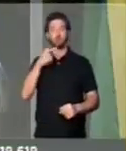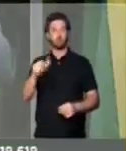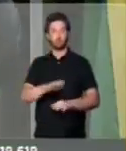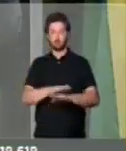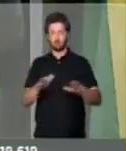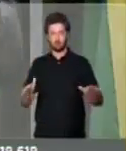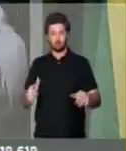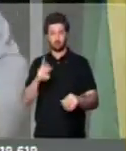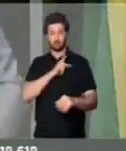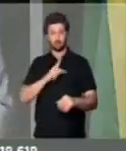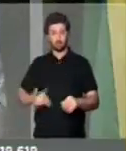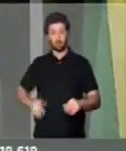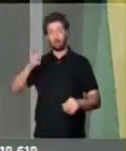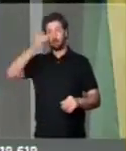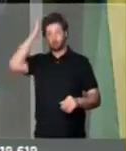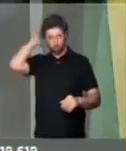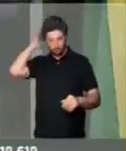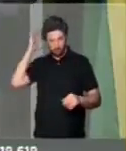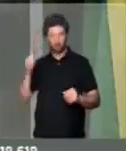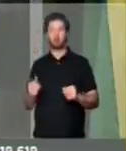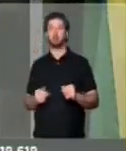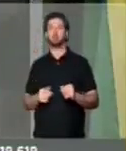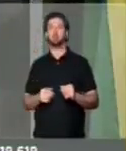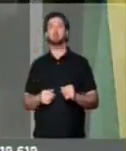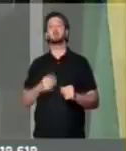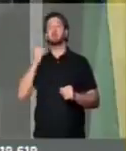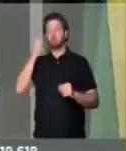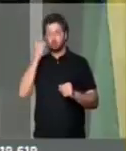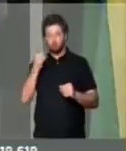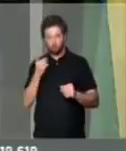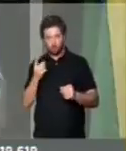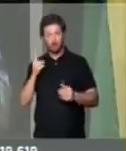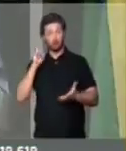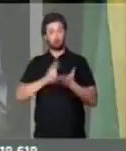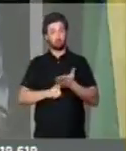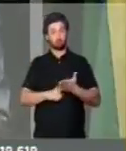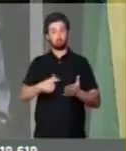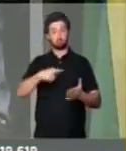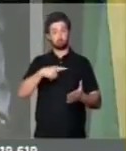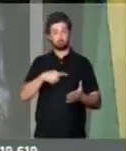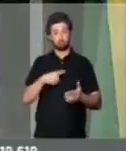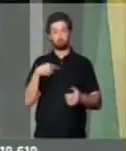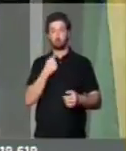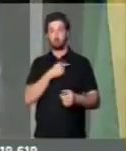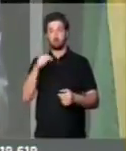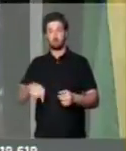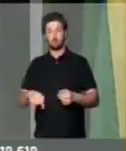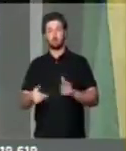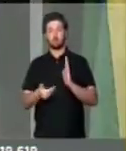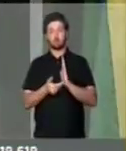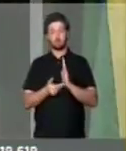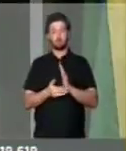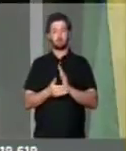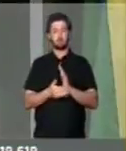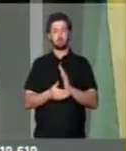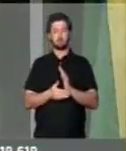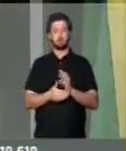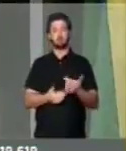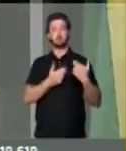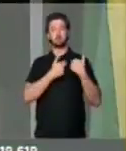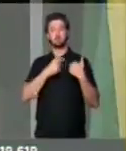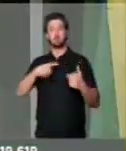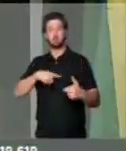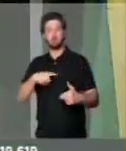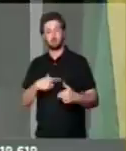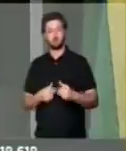nenhuma de que o presidente Michel Temer, de que com os deputados comprometidos que nós temos aqui nessa casa,